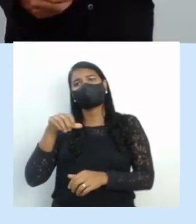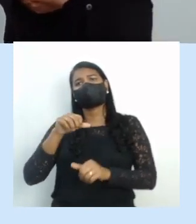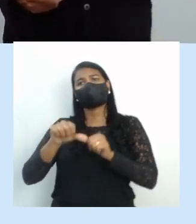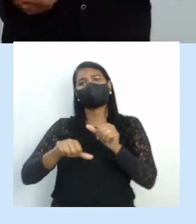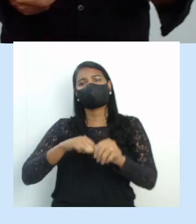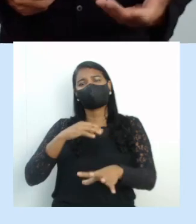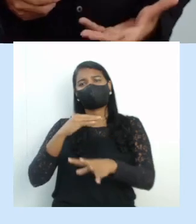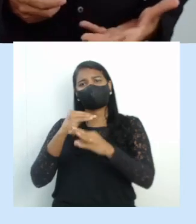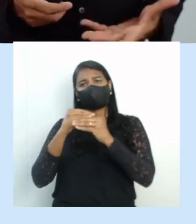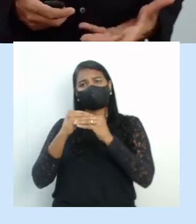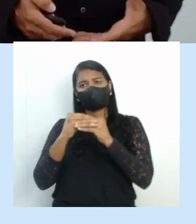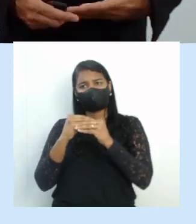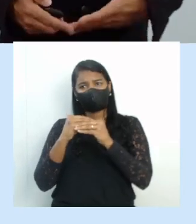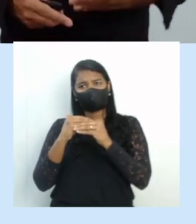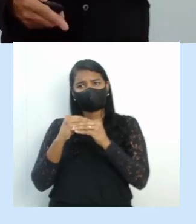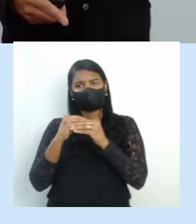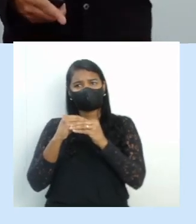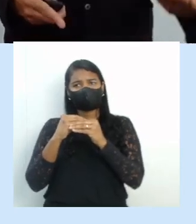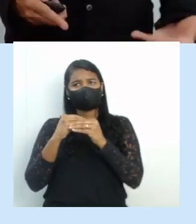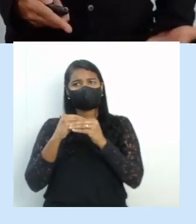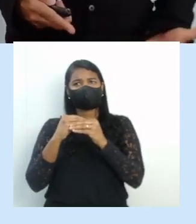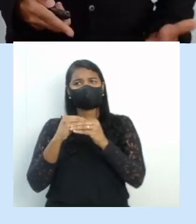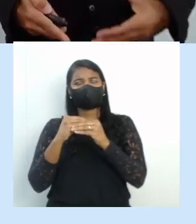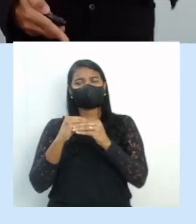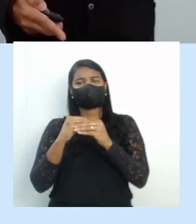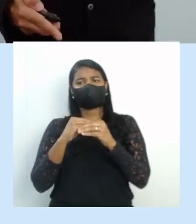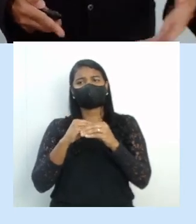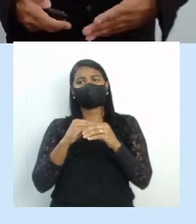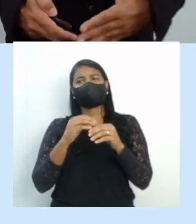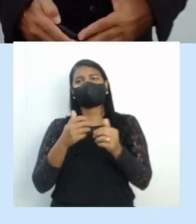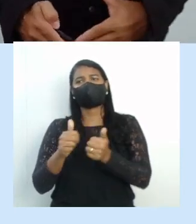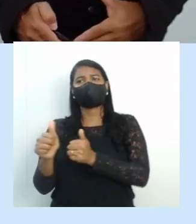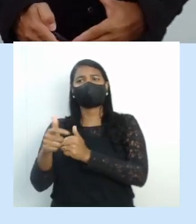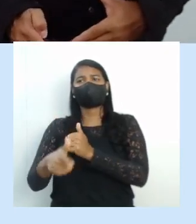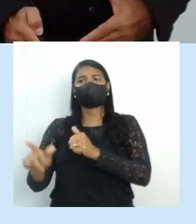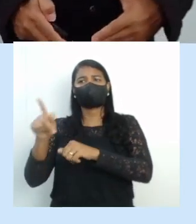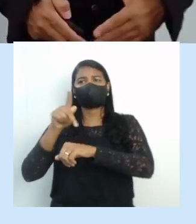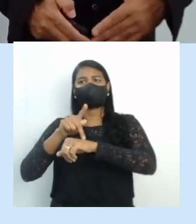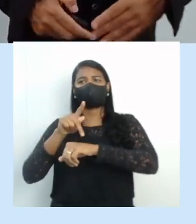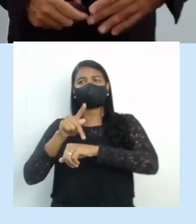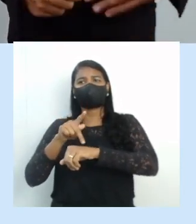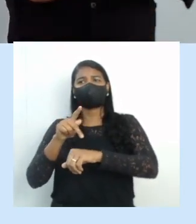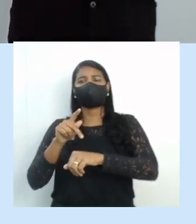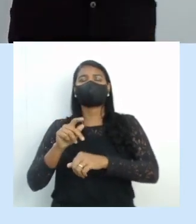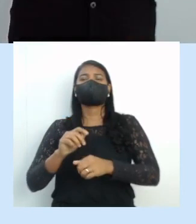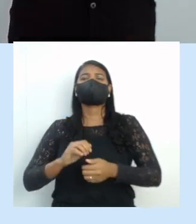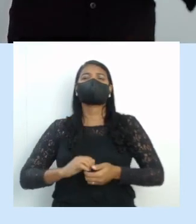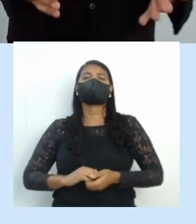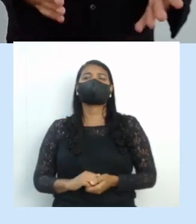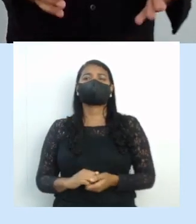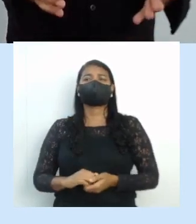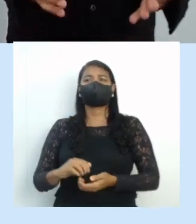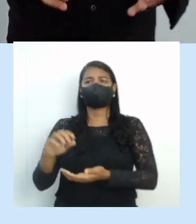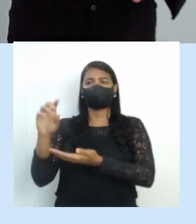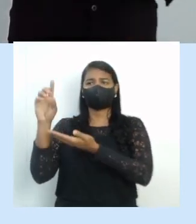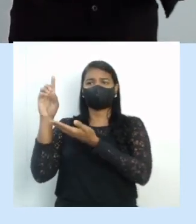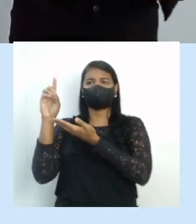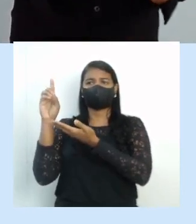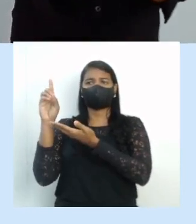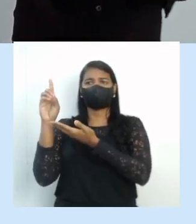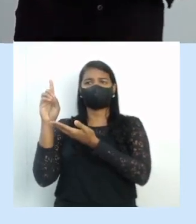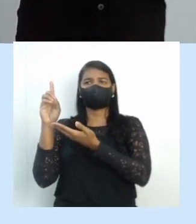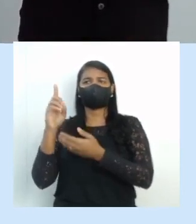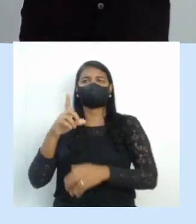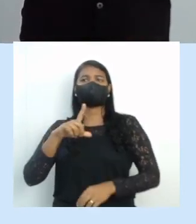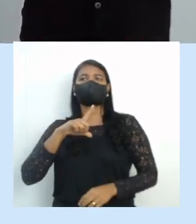da compactação de sedimentos de outras rochas. Na letra D, a gente